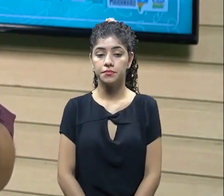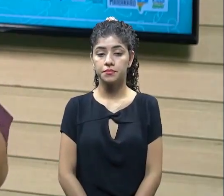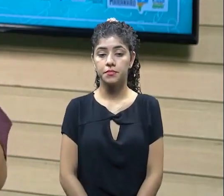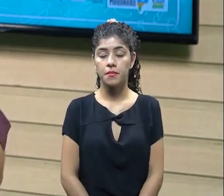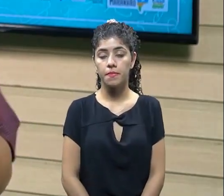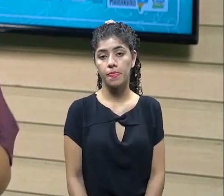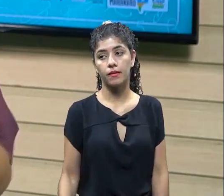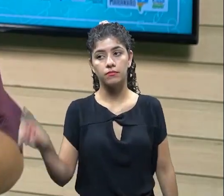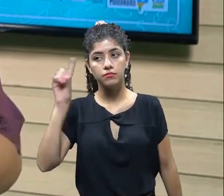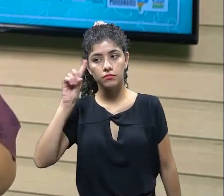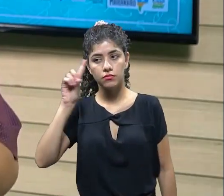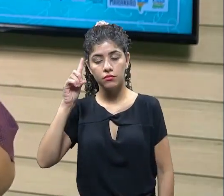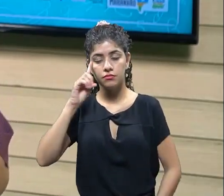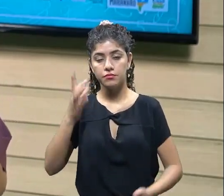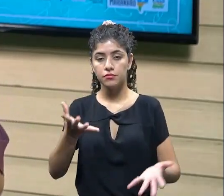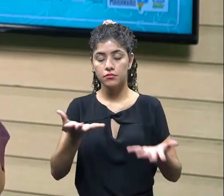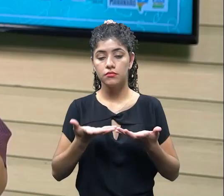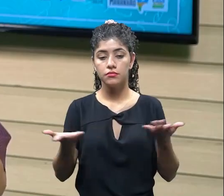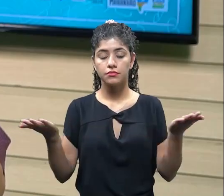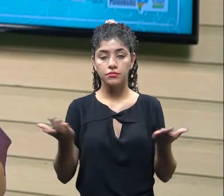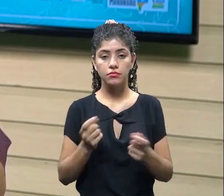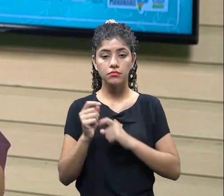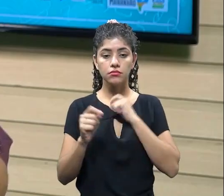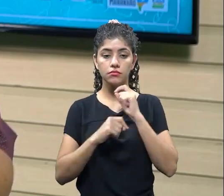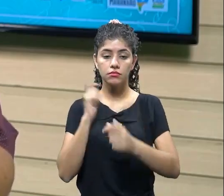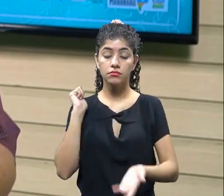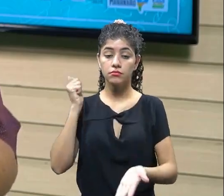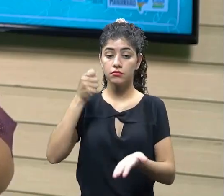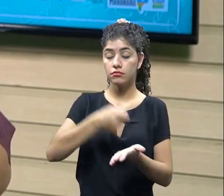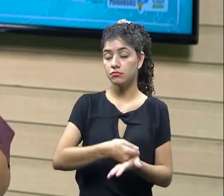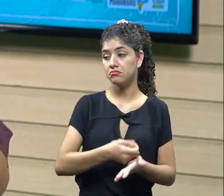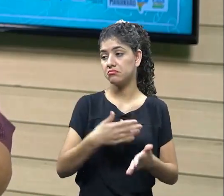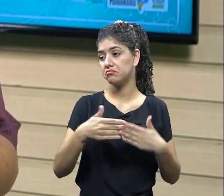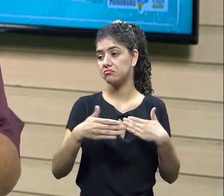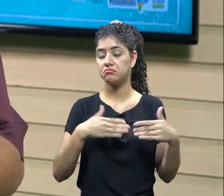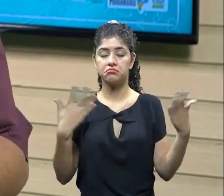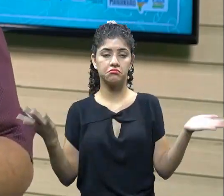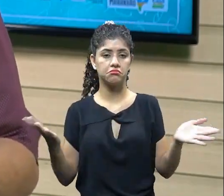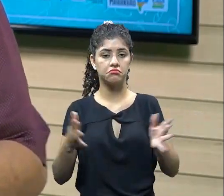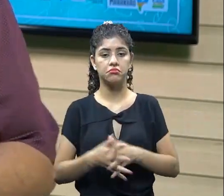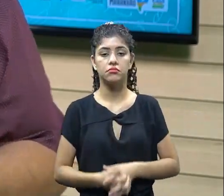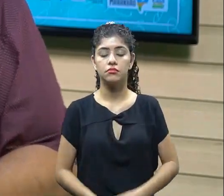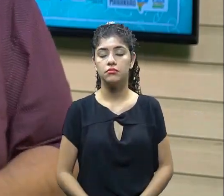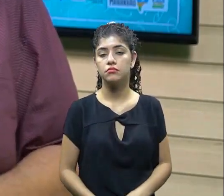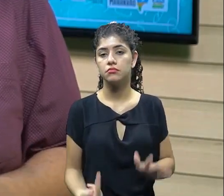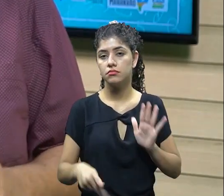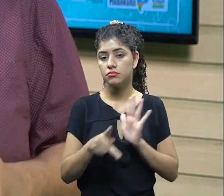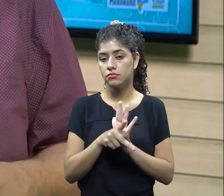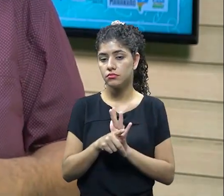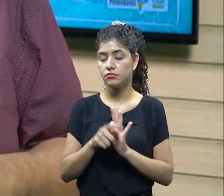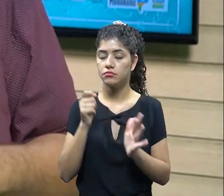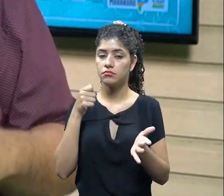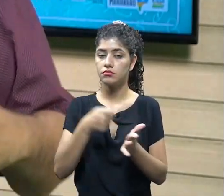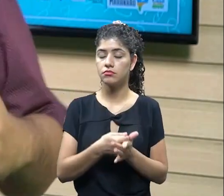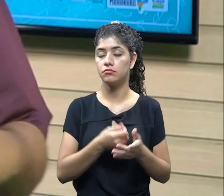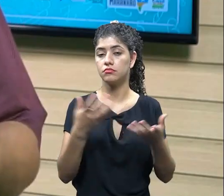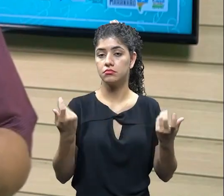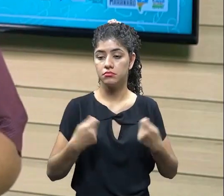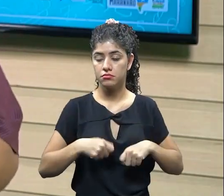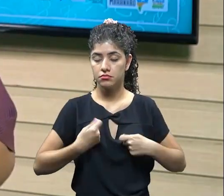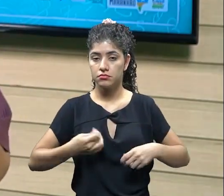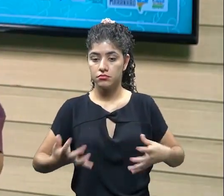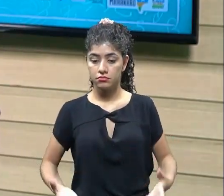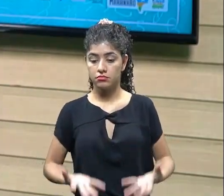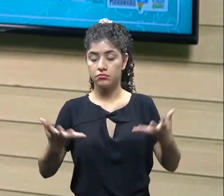além dessa atividade rotineira, eu agora quero conseguir comprar alguma coisa, algum equipamento específico, ou seja, vou alavancar